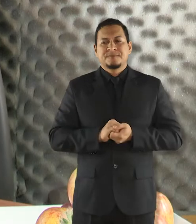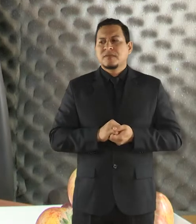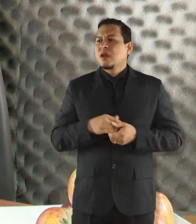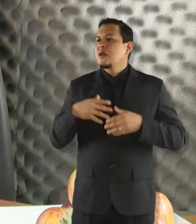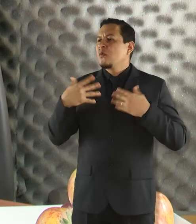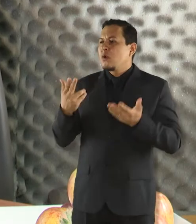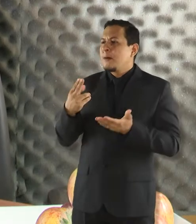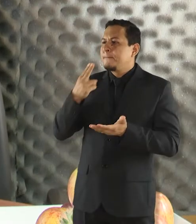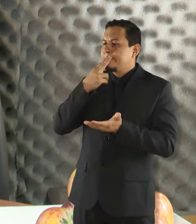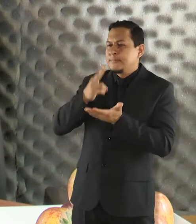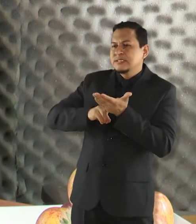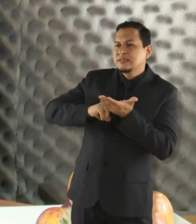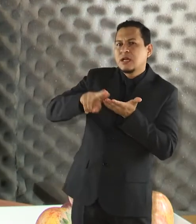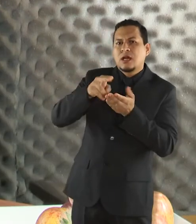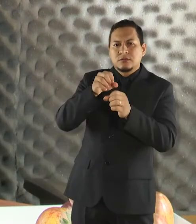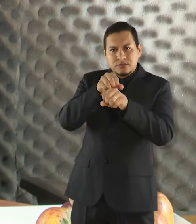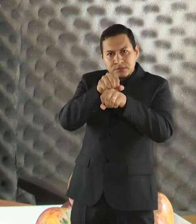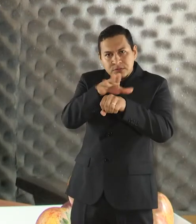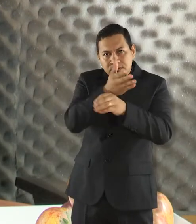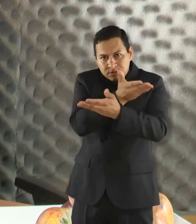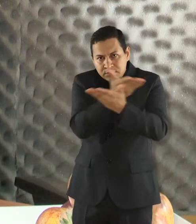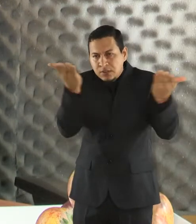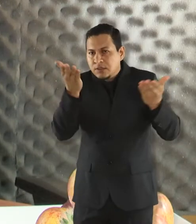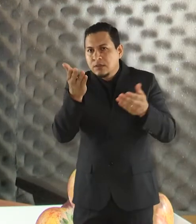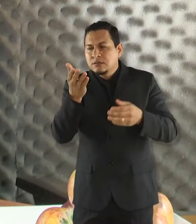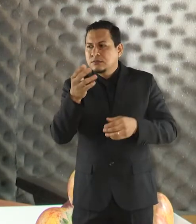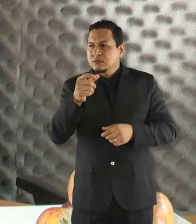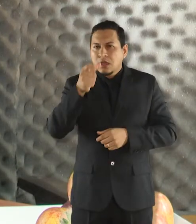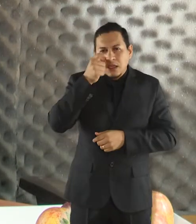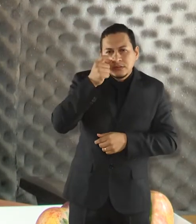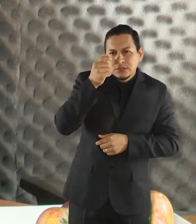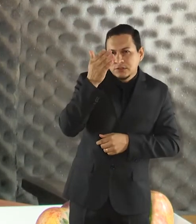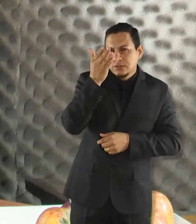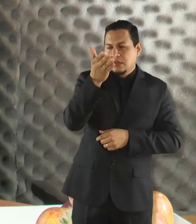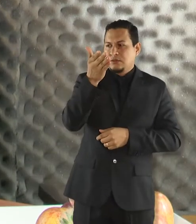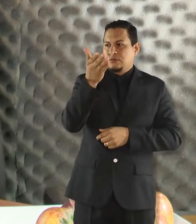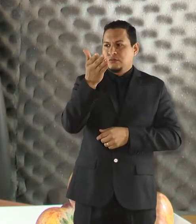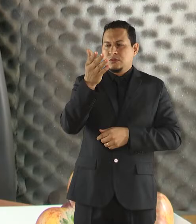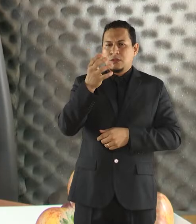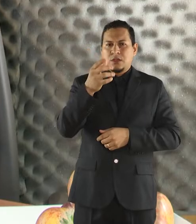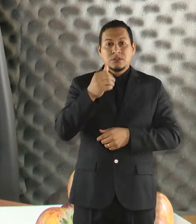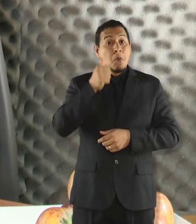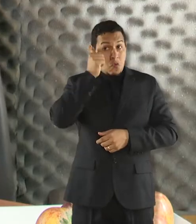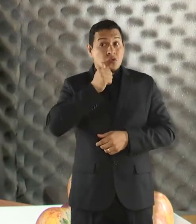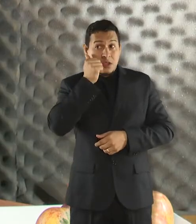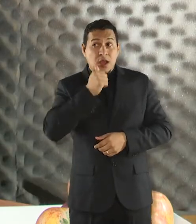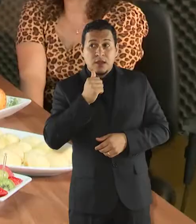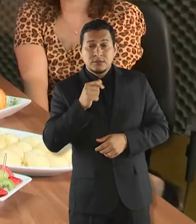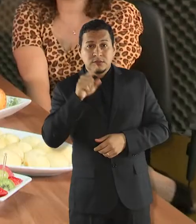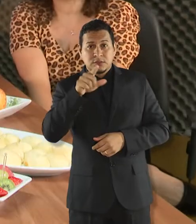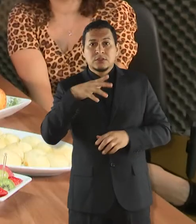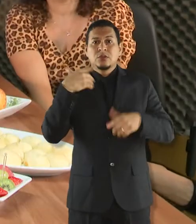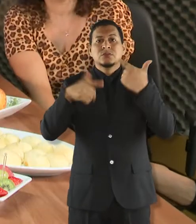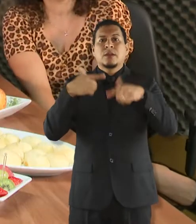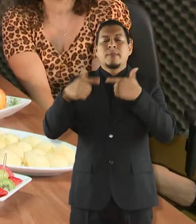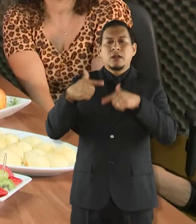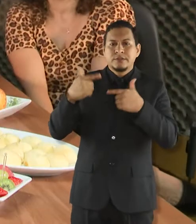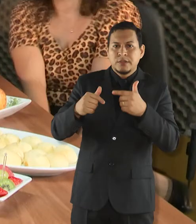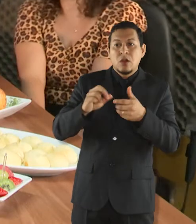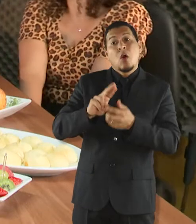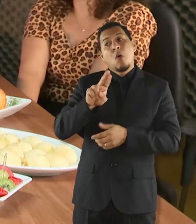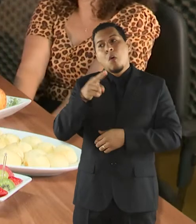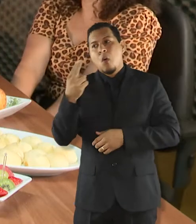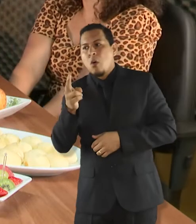que mensagem você daria agora, né, para as nossas colegas que estão nos assistindo, mulheres que estão